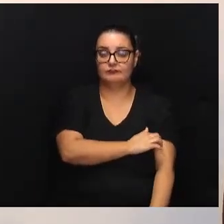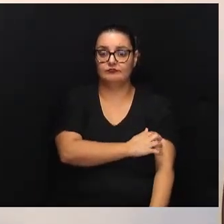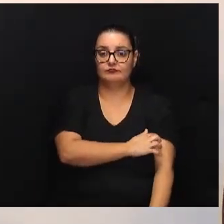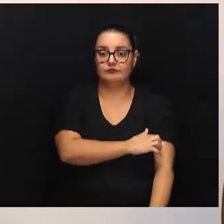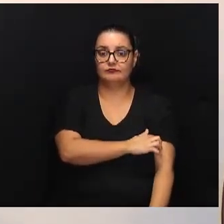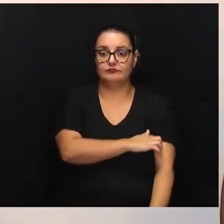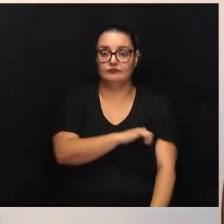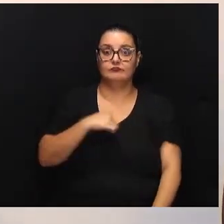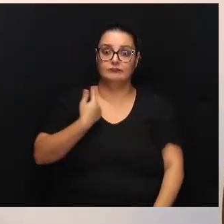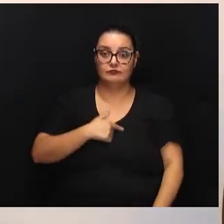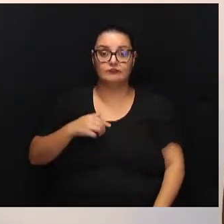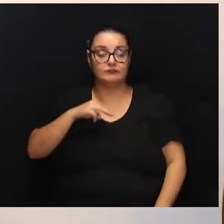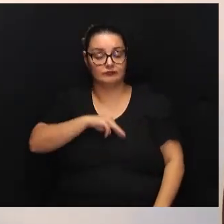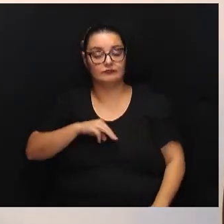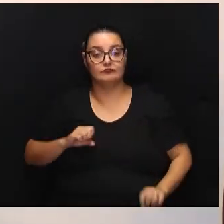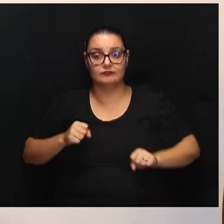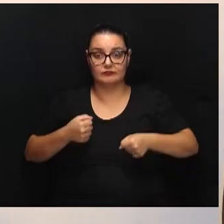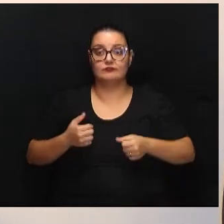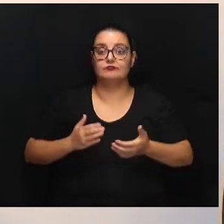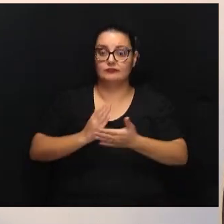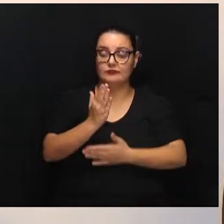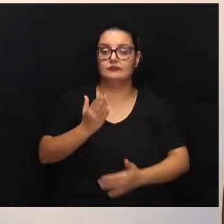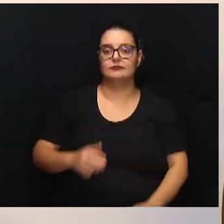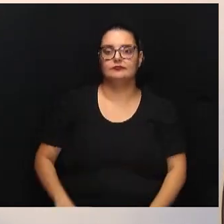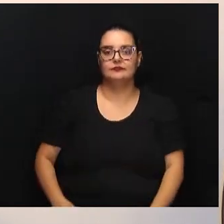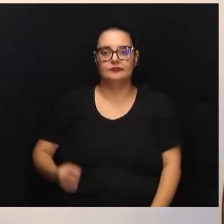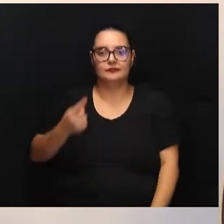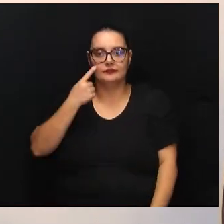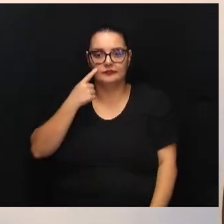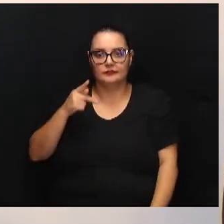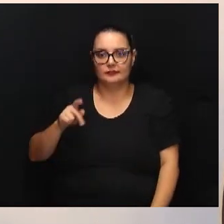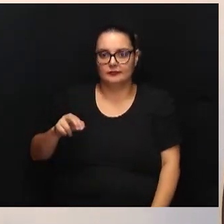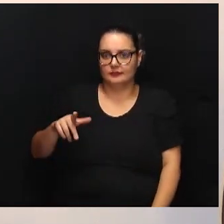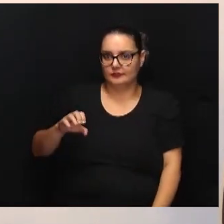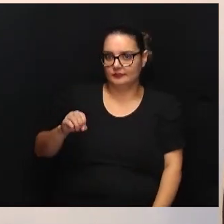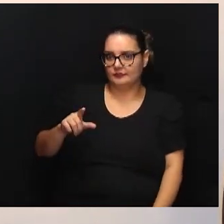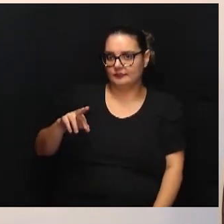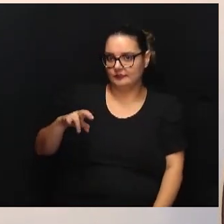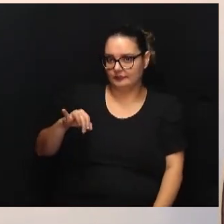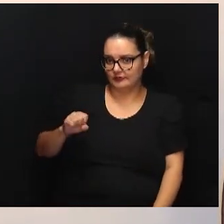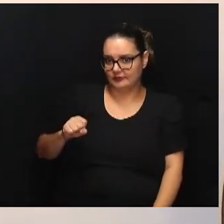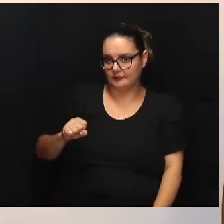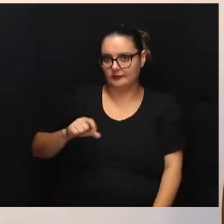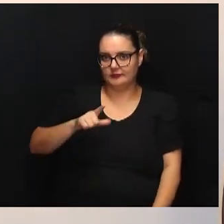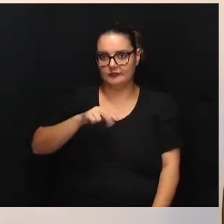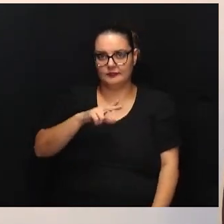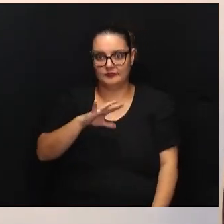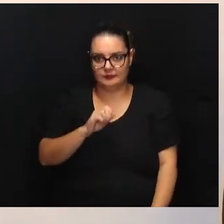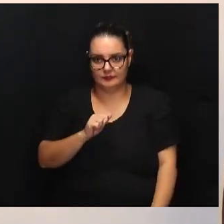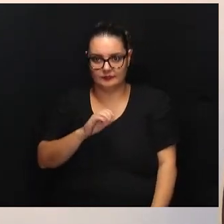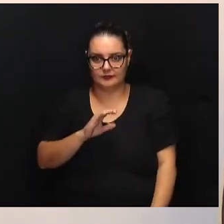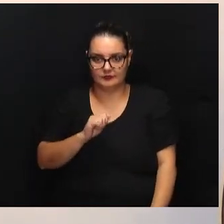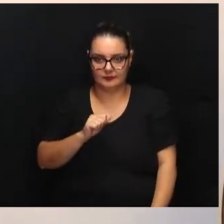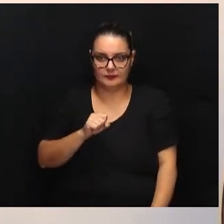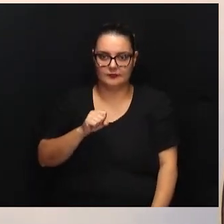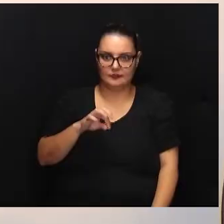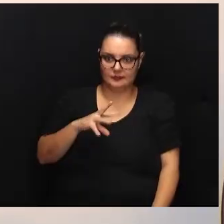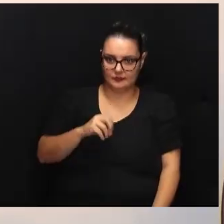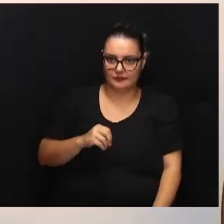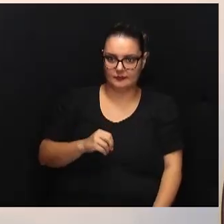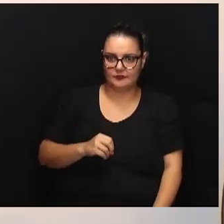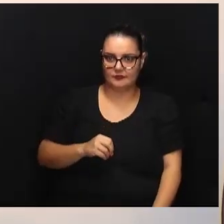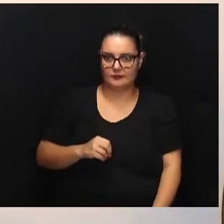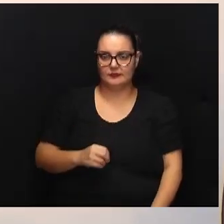é nossa tarefa também ir para cima para aprovar. E eu queria, estou vendo aqui, Paulo Reis,